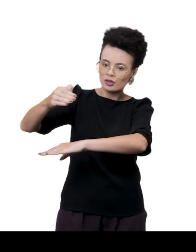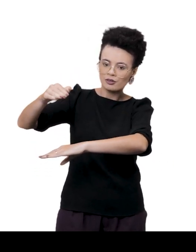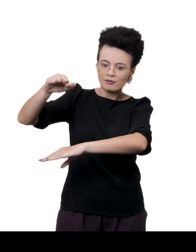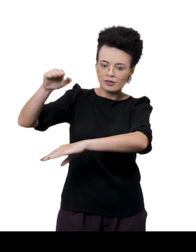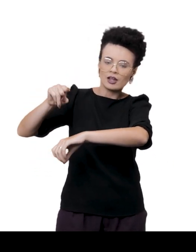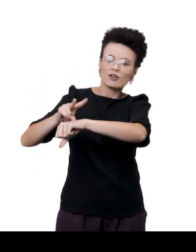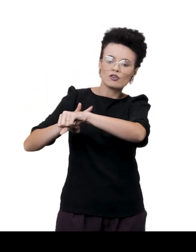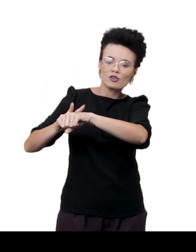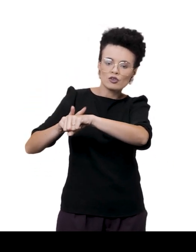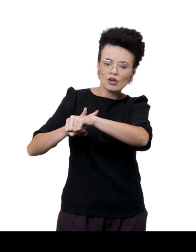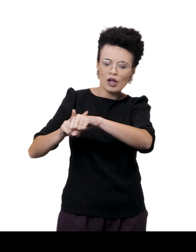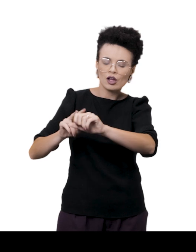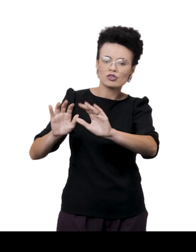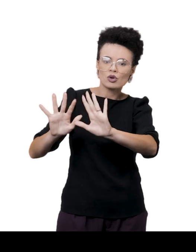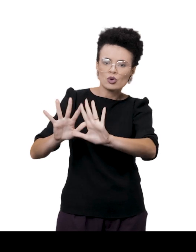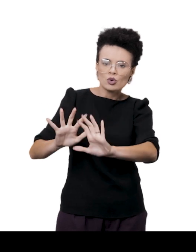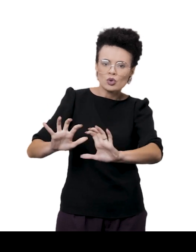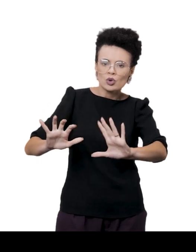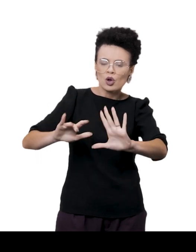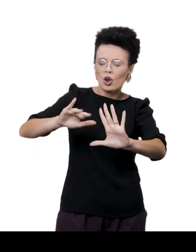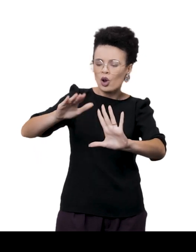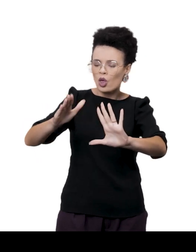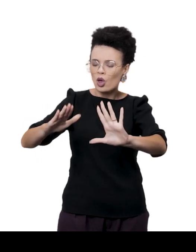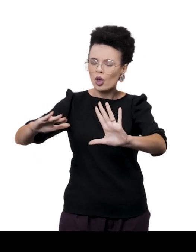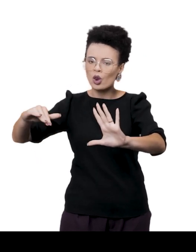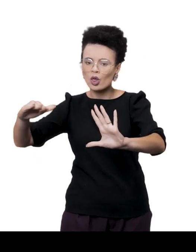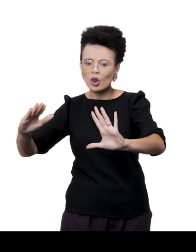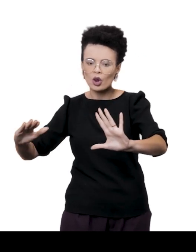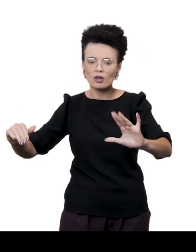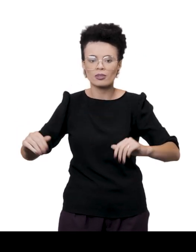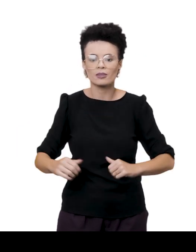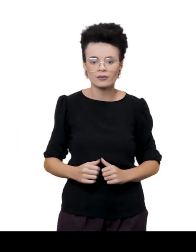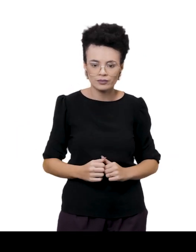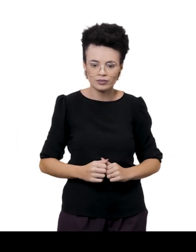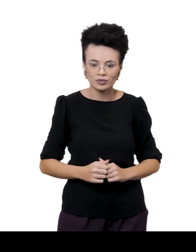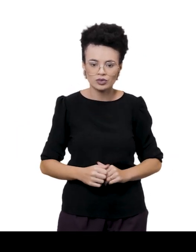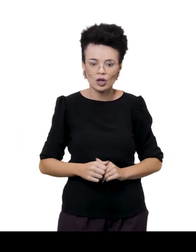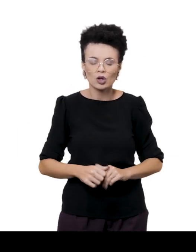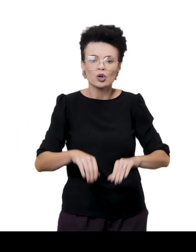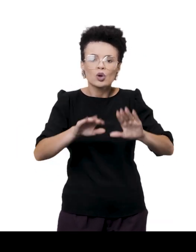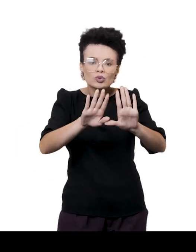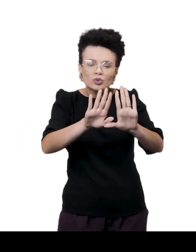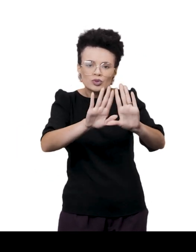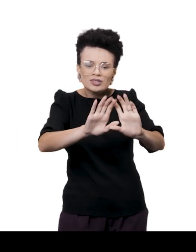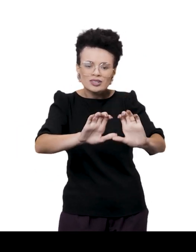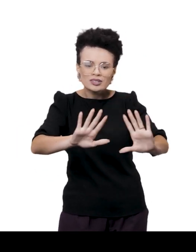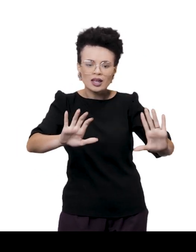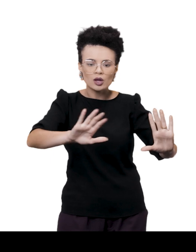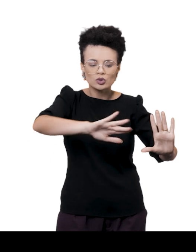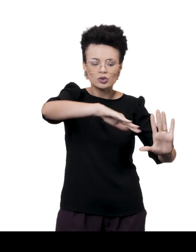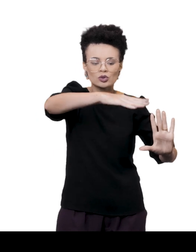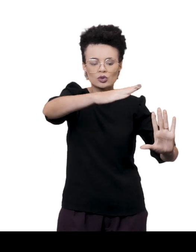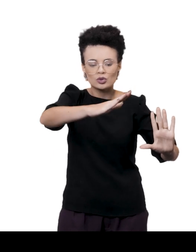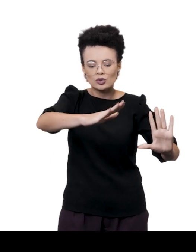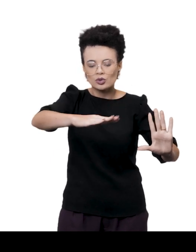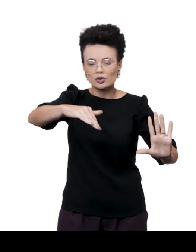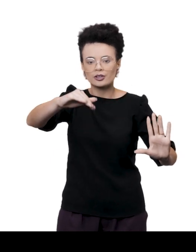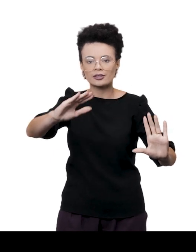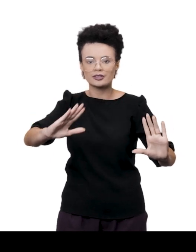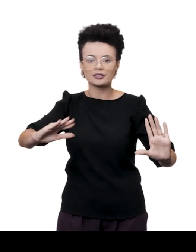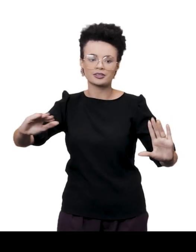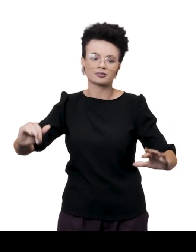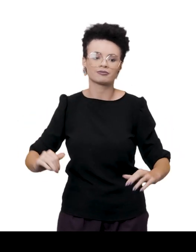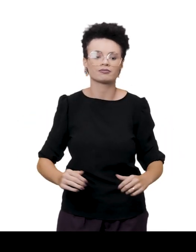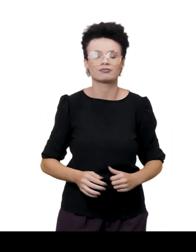horizonte, montanhas em tons marrons e esverdeados compõem um relevo suave e arredondado. A linha do céu